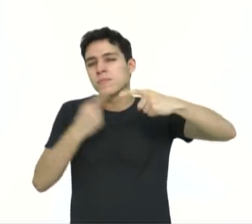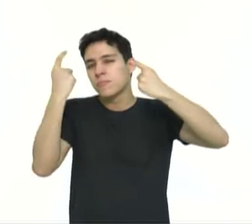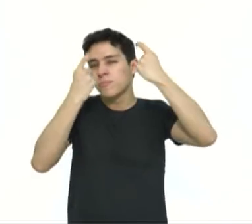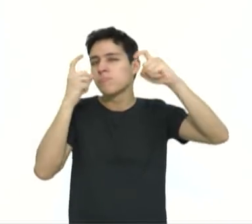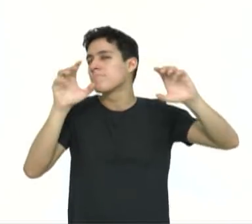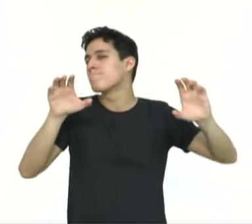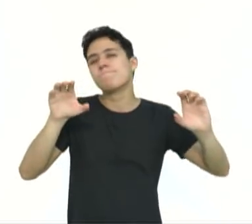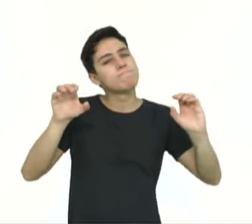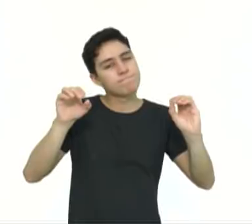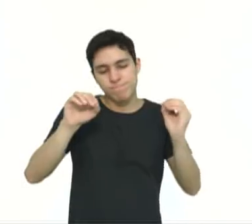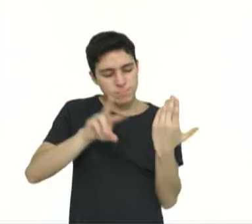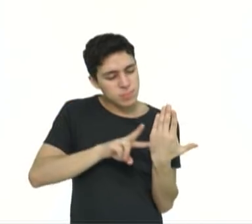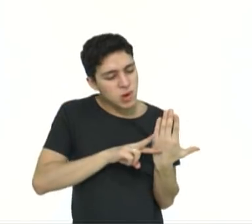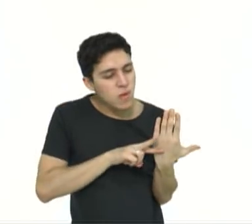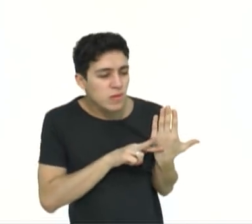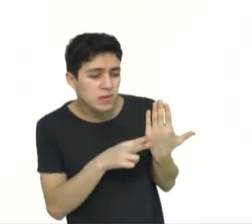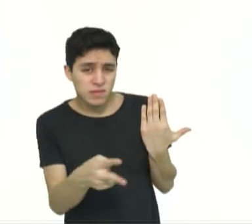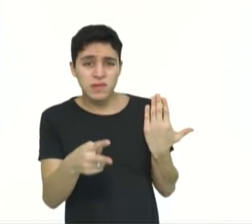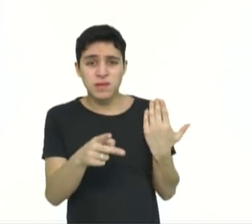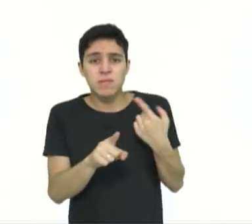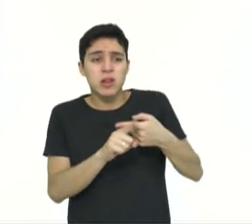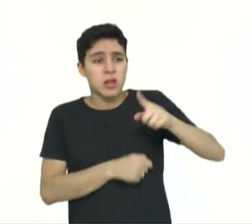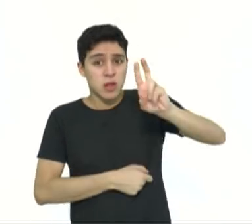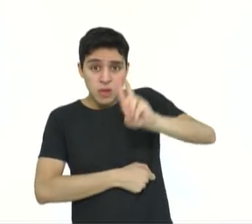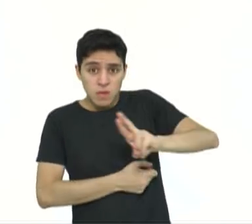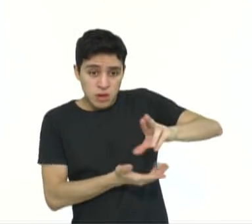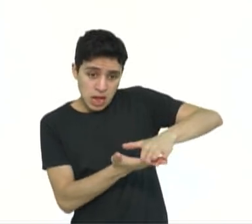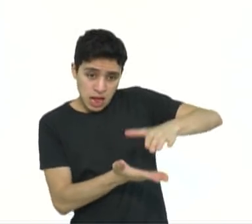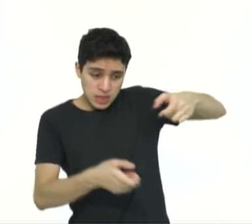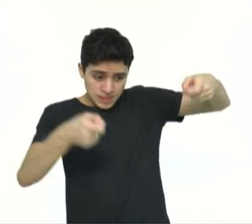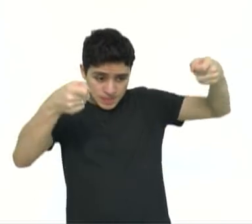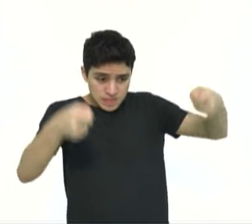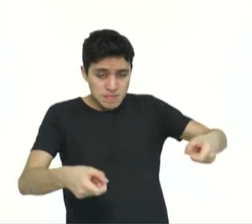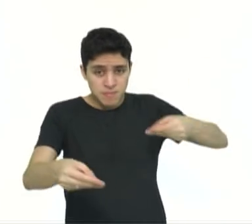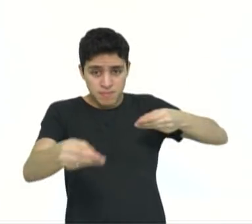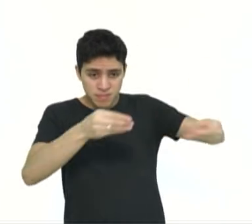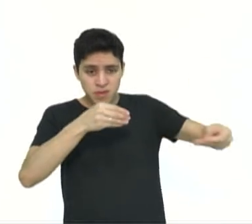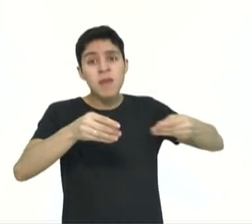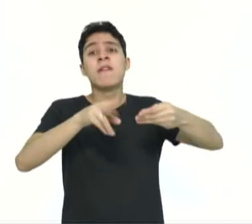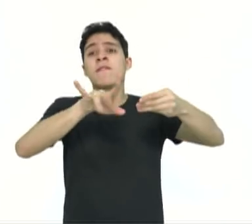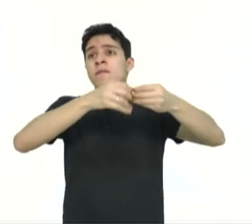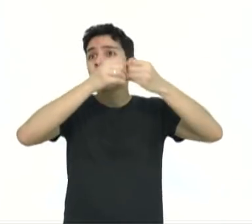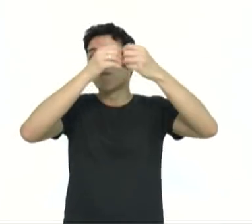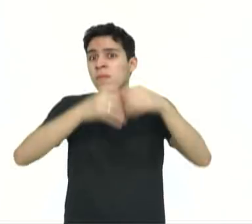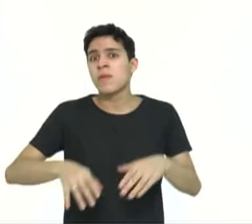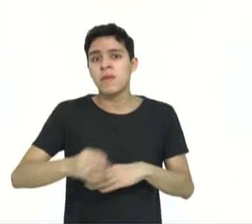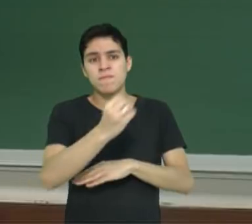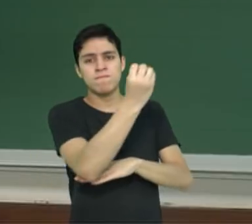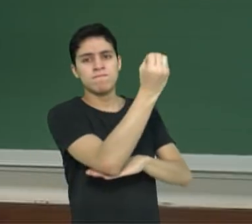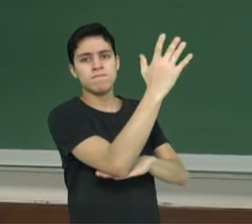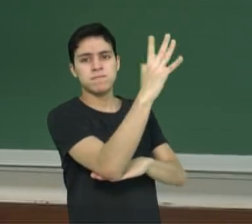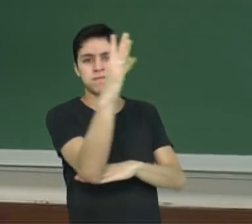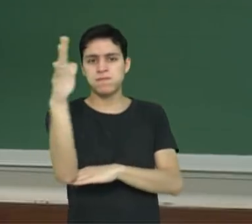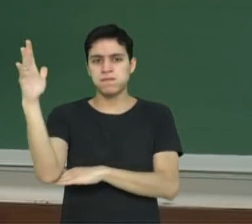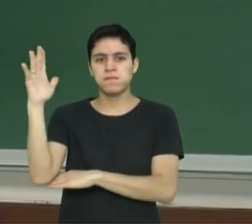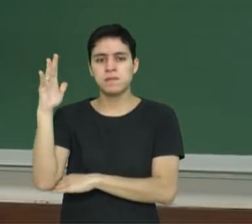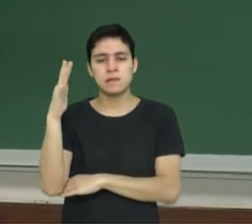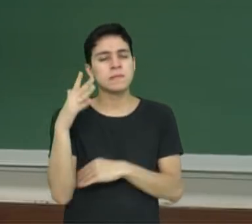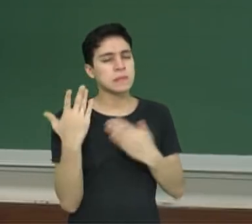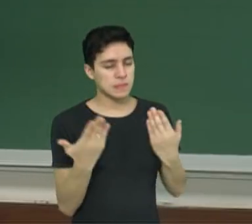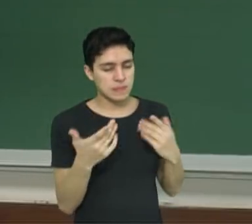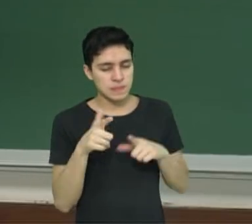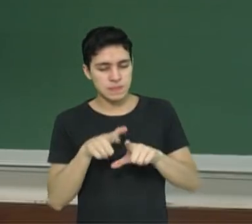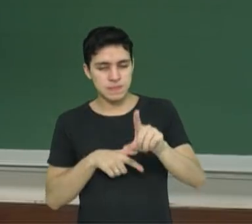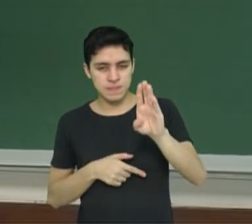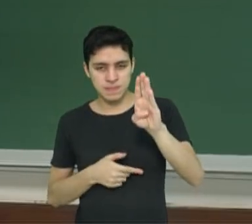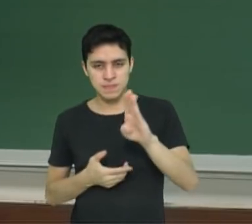consequências que o uso dessas embalagens causa ao meio ambiente. Então, é nossa letra